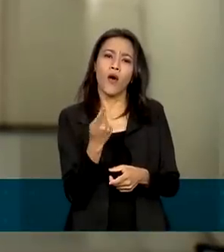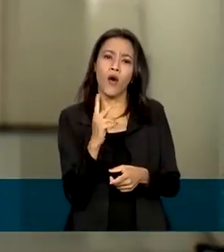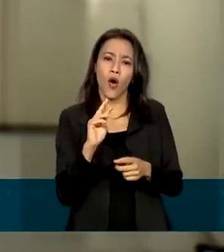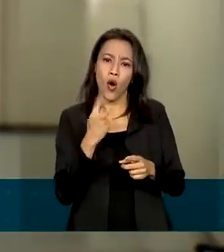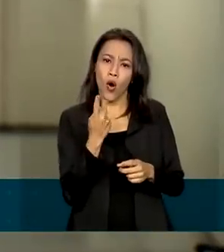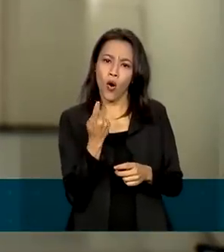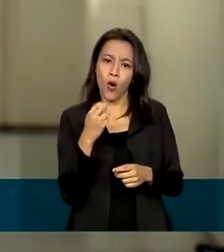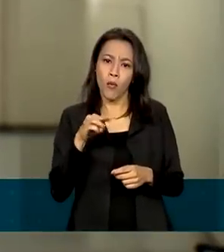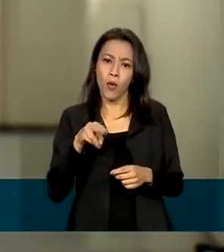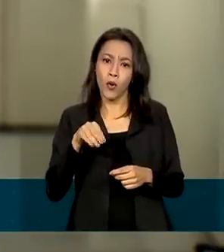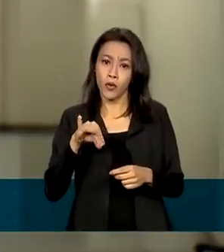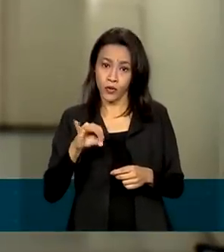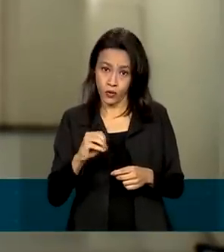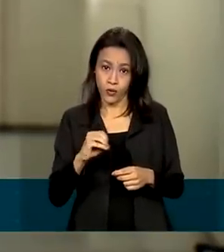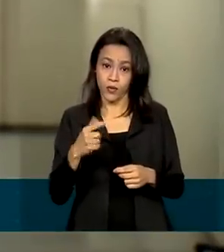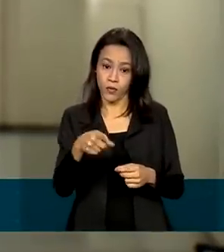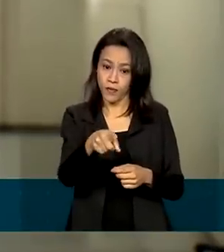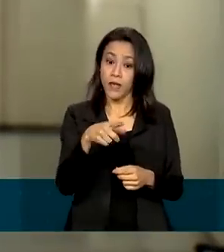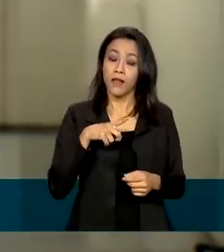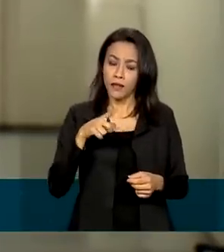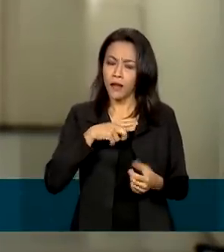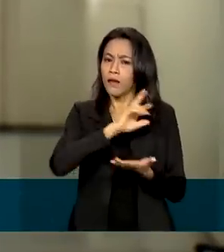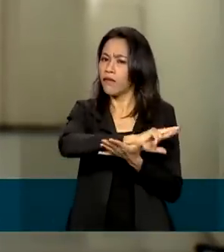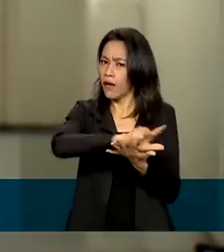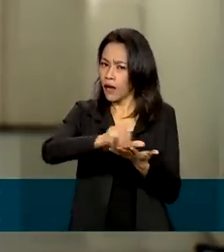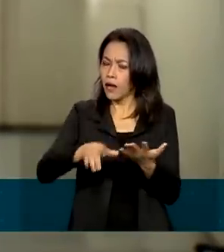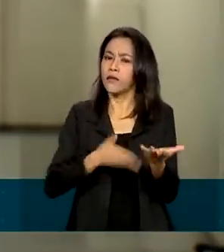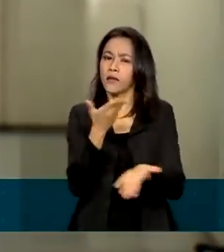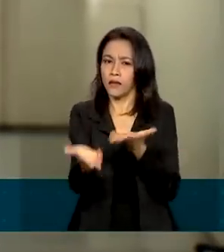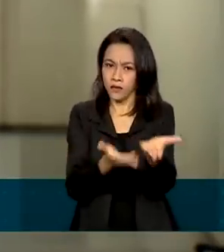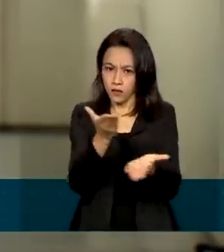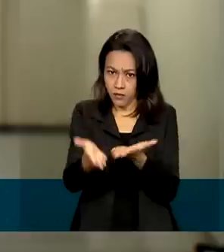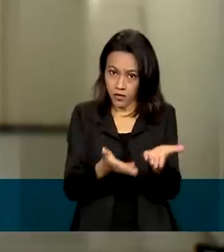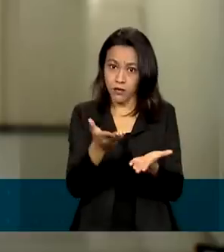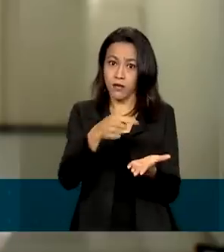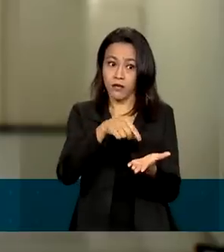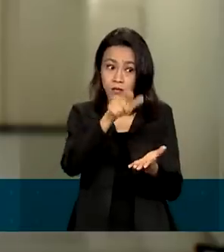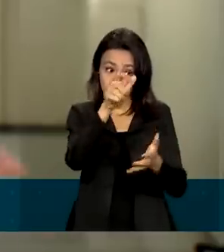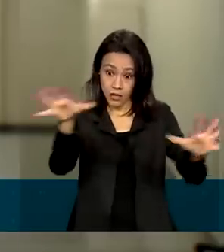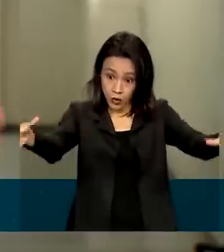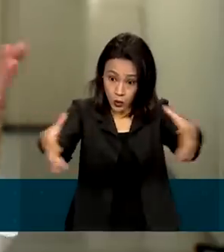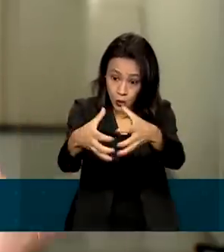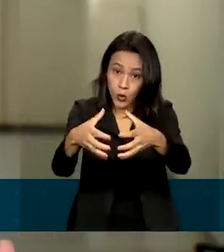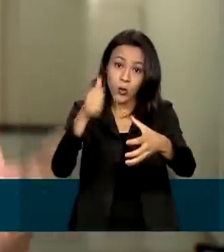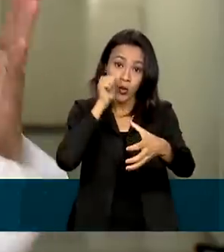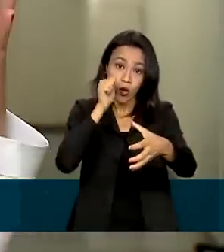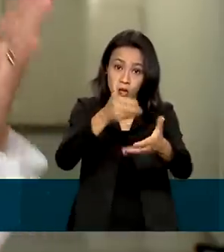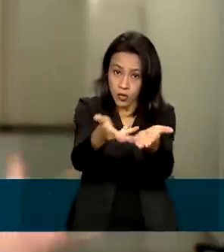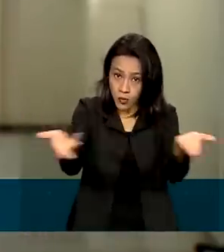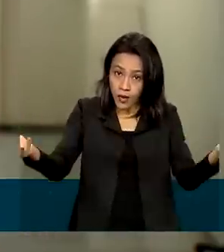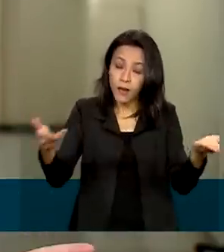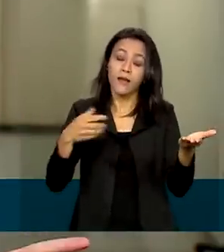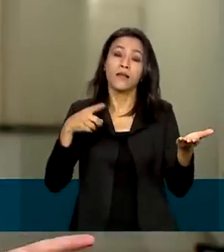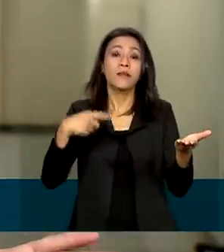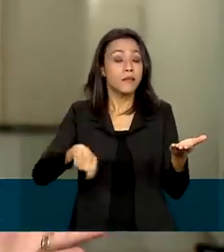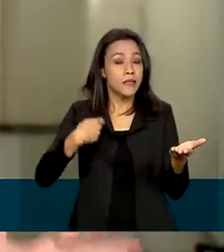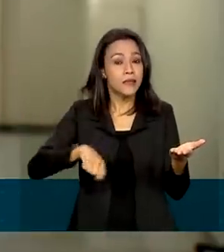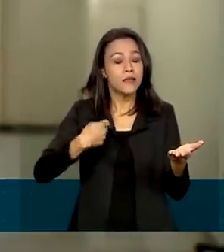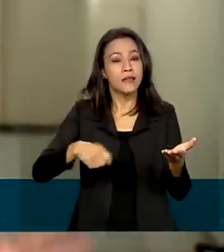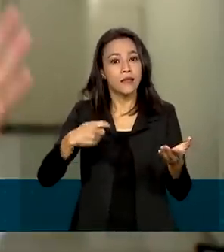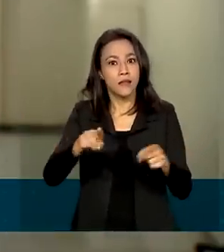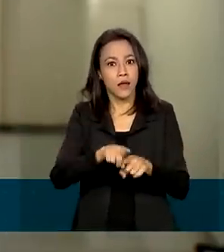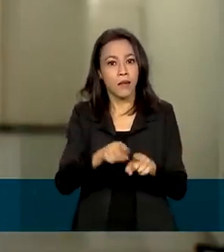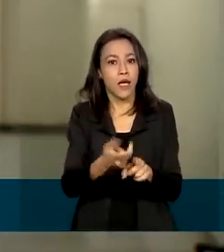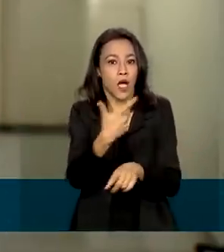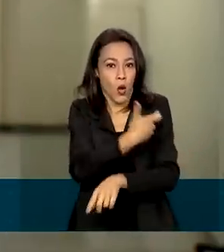já disponíveis na rede pública de saúde para esse grupo de pacientes. Lembrando sempre a importância de, além de usar a terapia de reposição